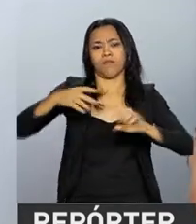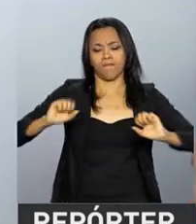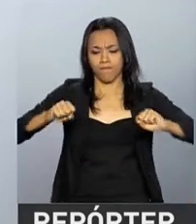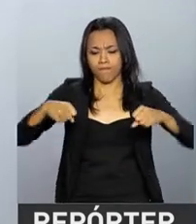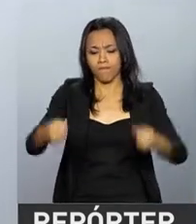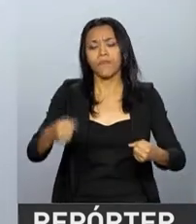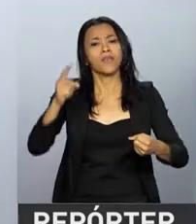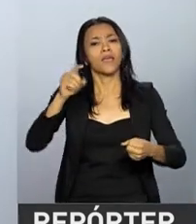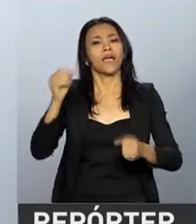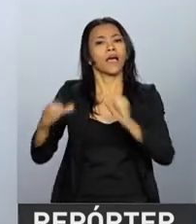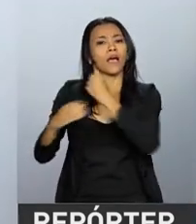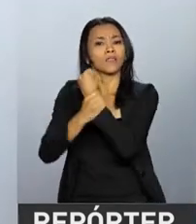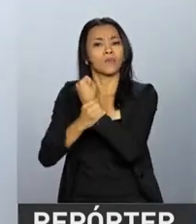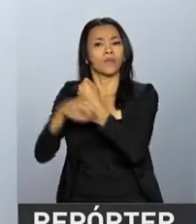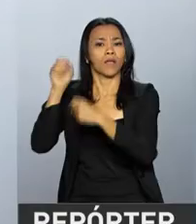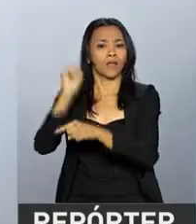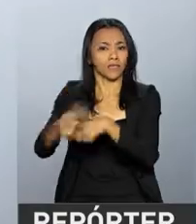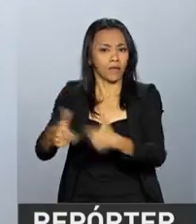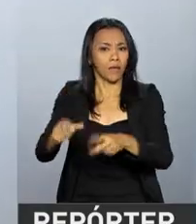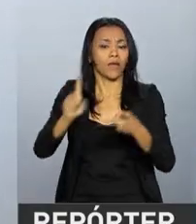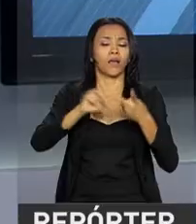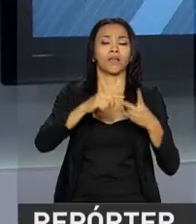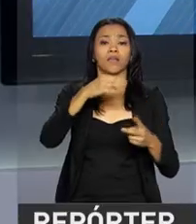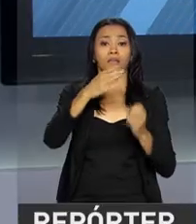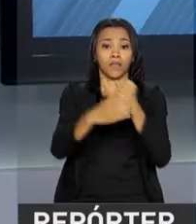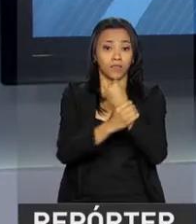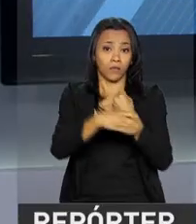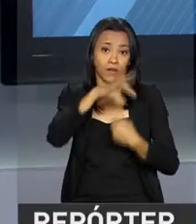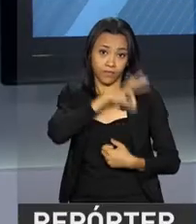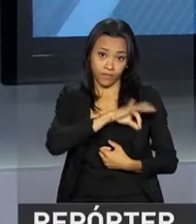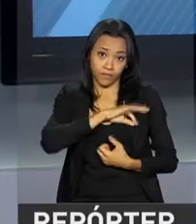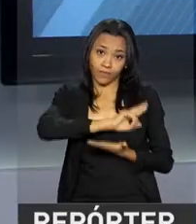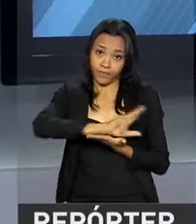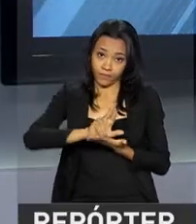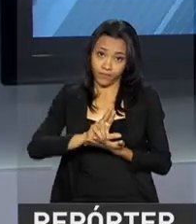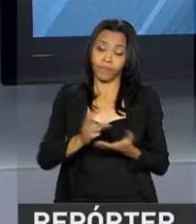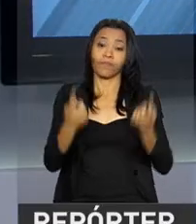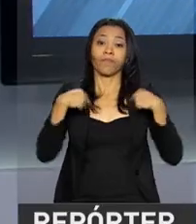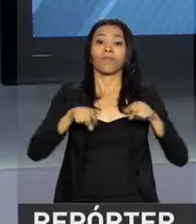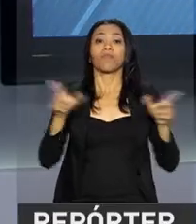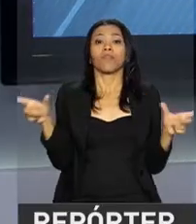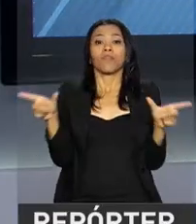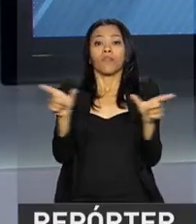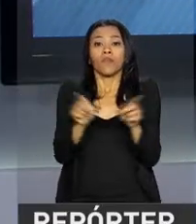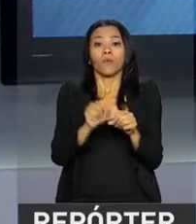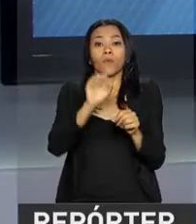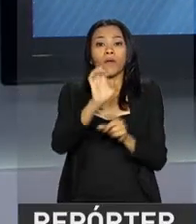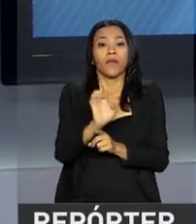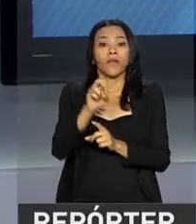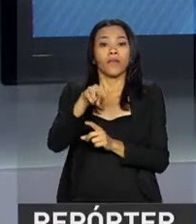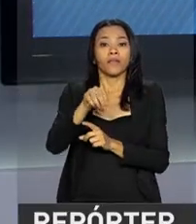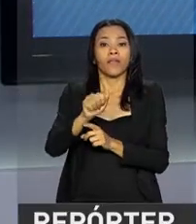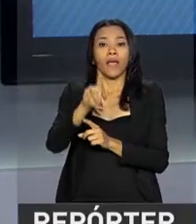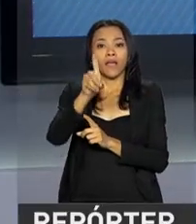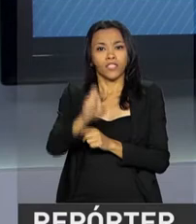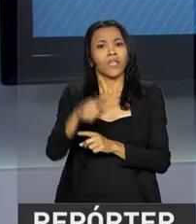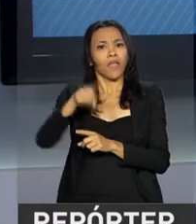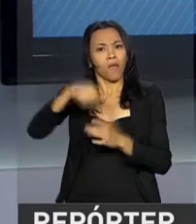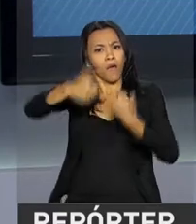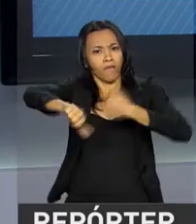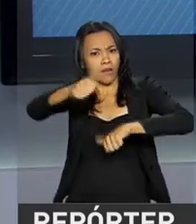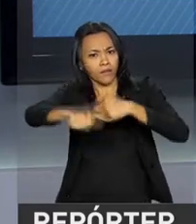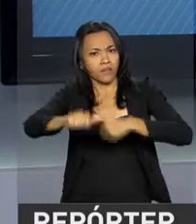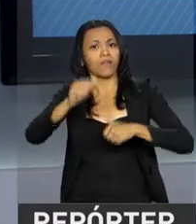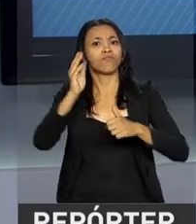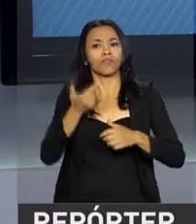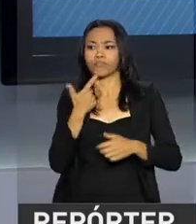garantia de emprego é a garantia de renda o exame nacional de desempenho de estudantes o enade foi aplicado neste